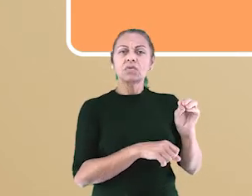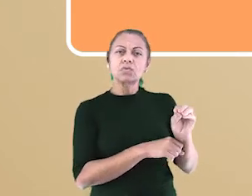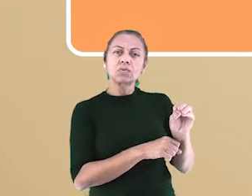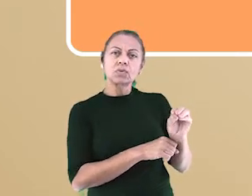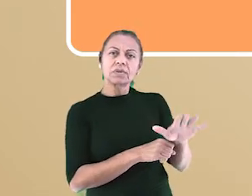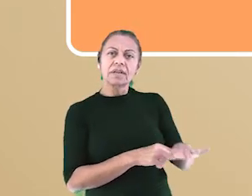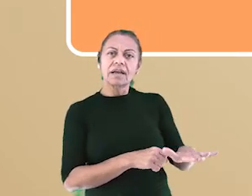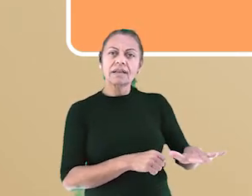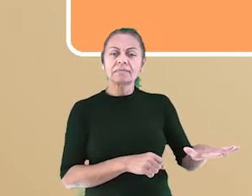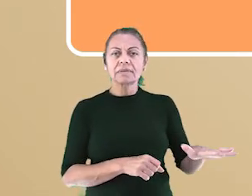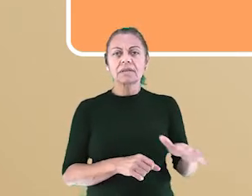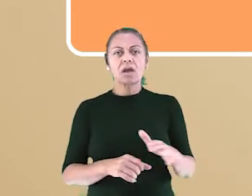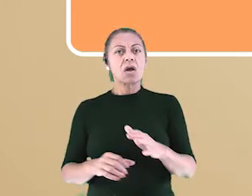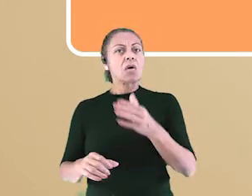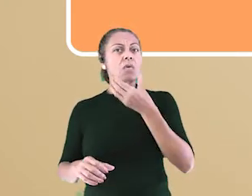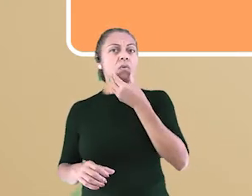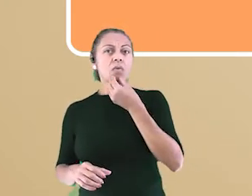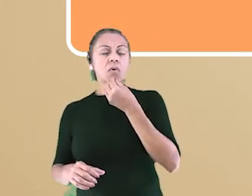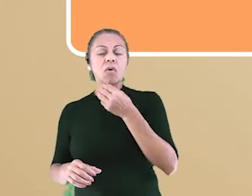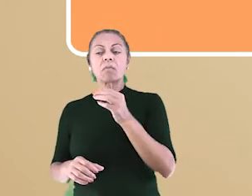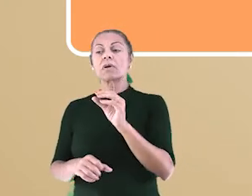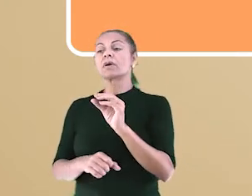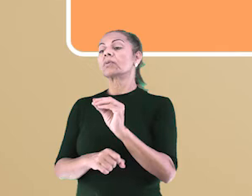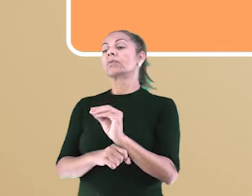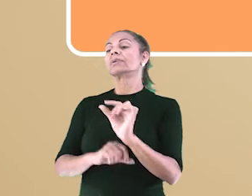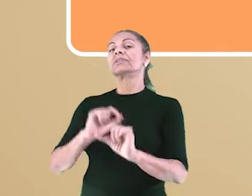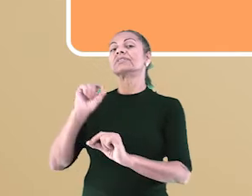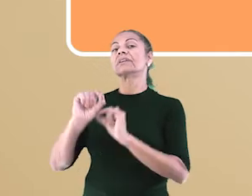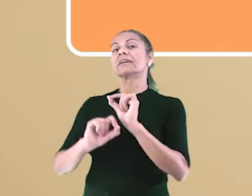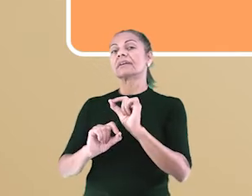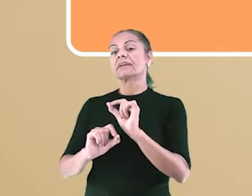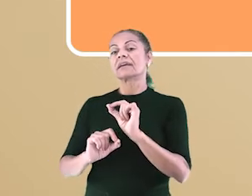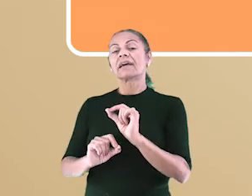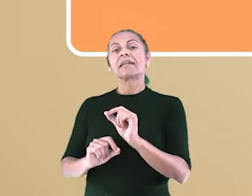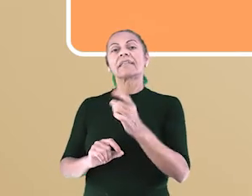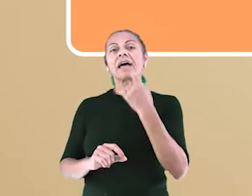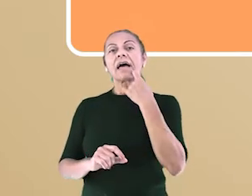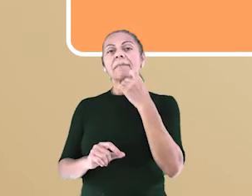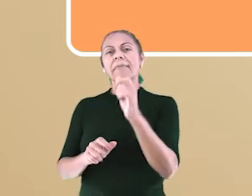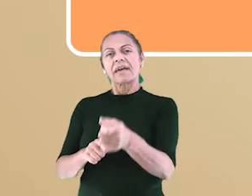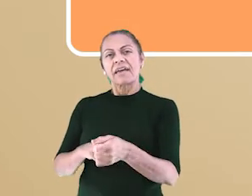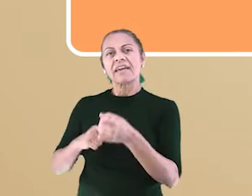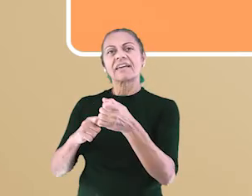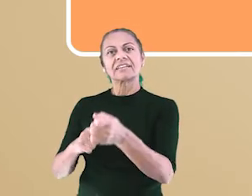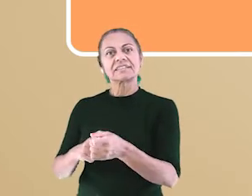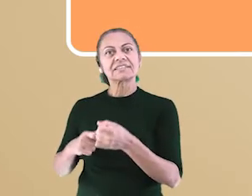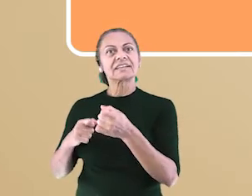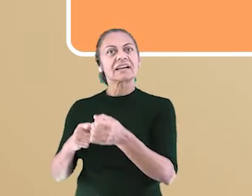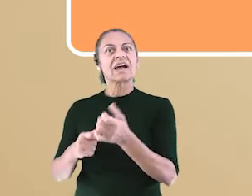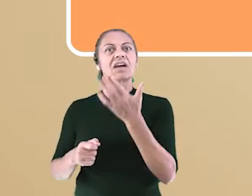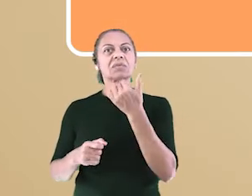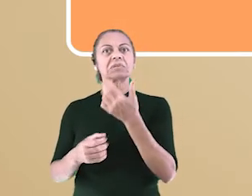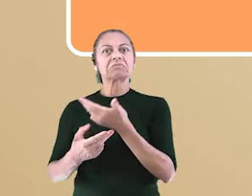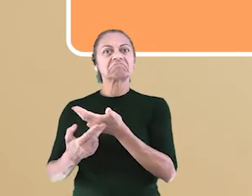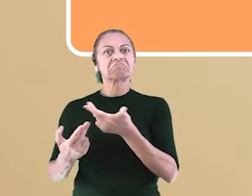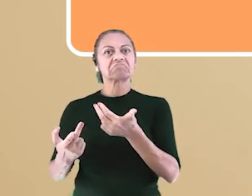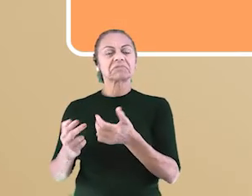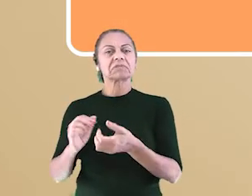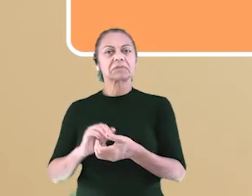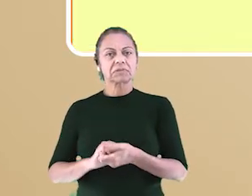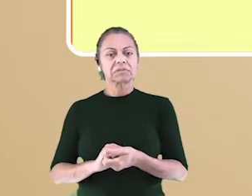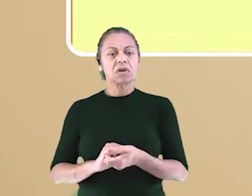muitas delas, as mulheres cuidam do preparo dos alimentos e com o cuidado das crianças. Já os homens cuidam da caça e